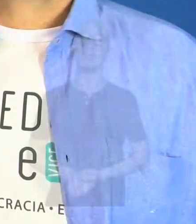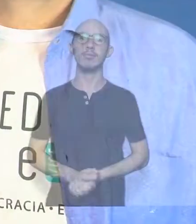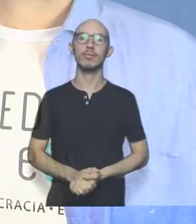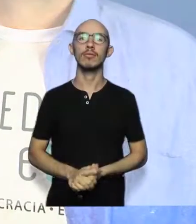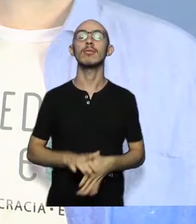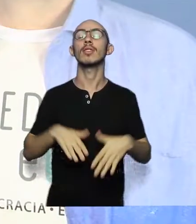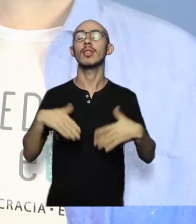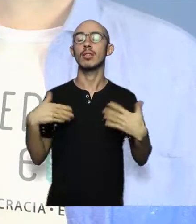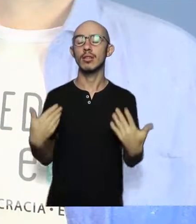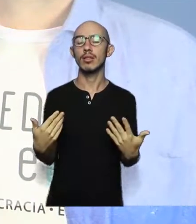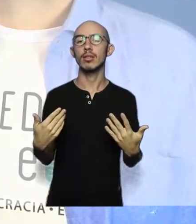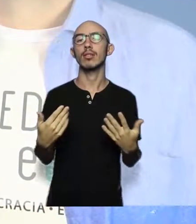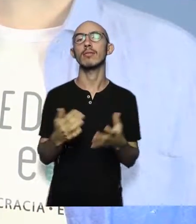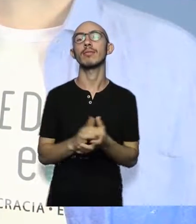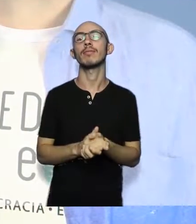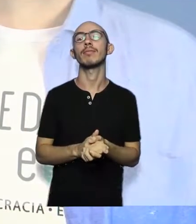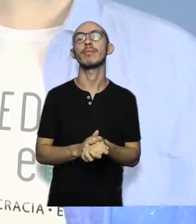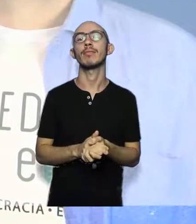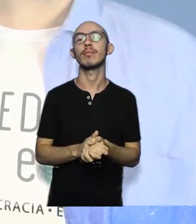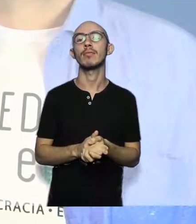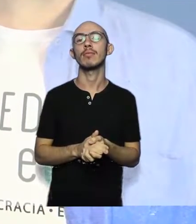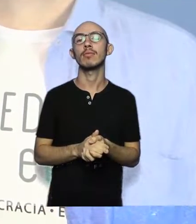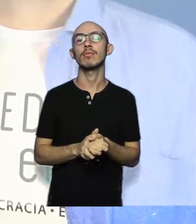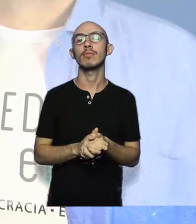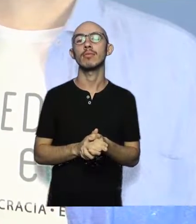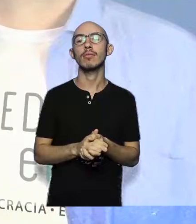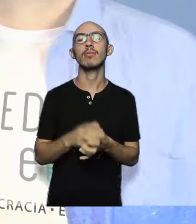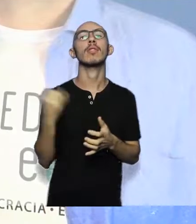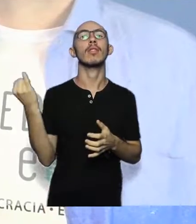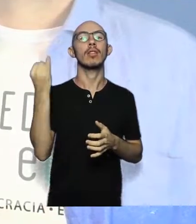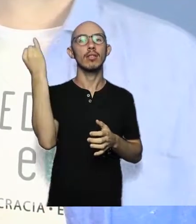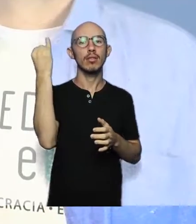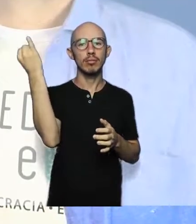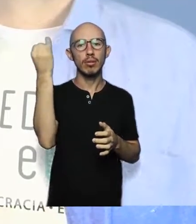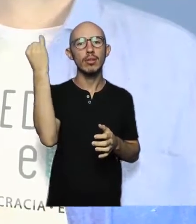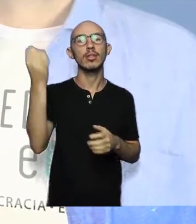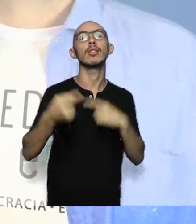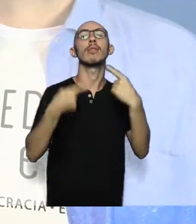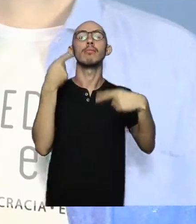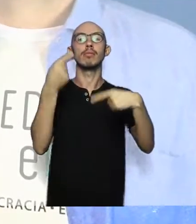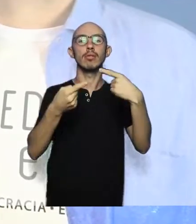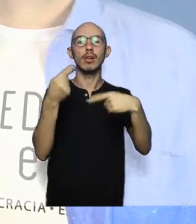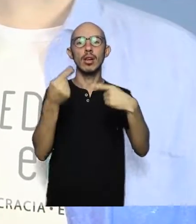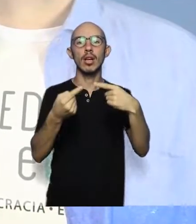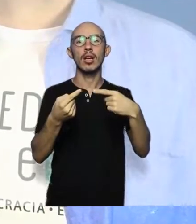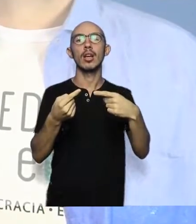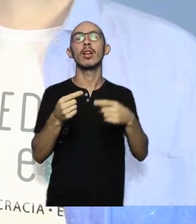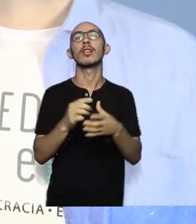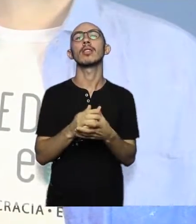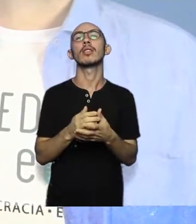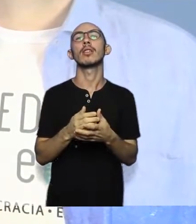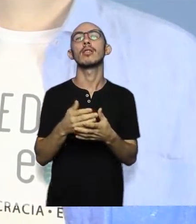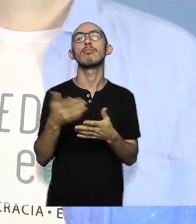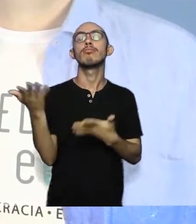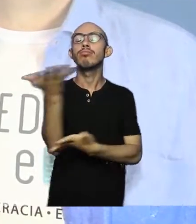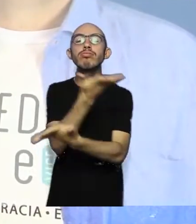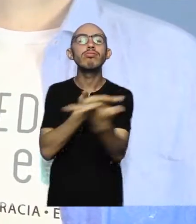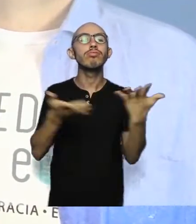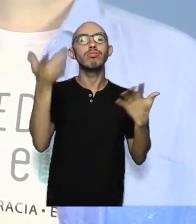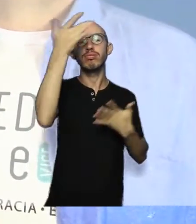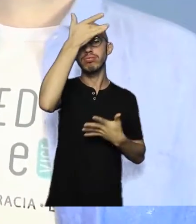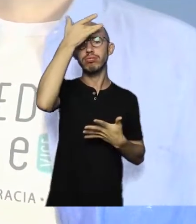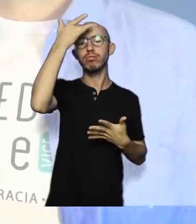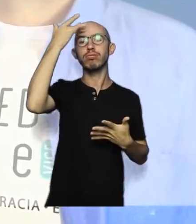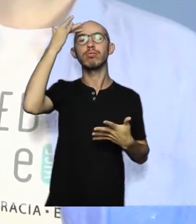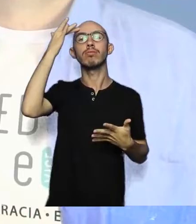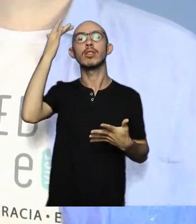Nós precisamos destacar, primeiro, uma política de gestão de pessoas para a universidade. A universidade carece de uma